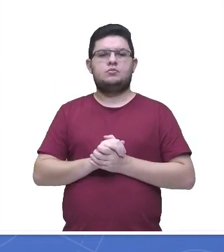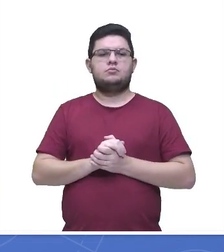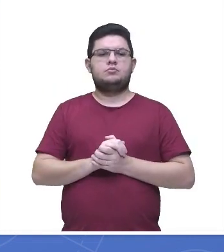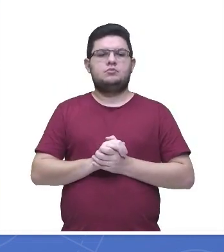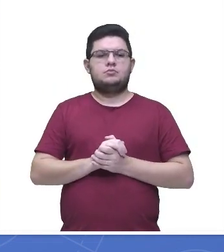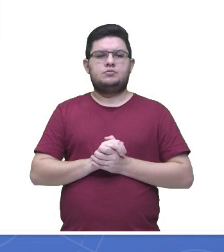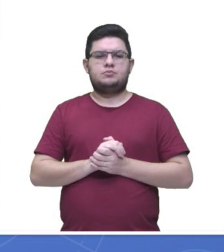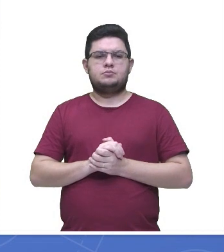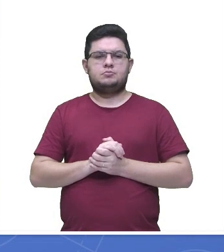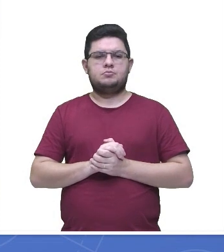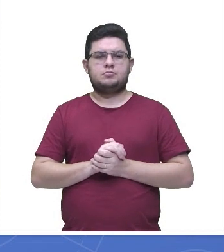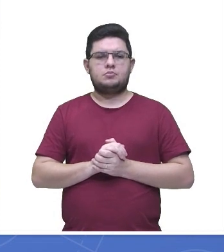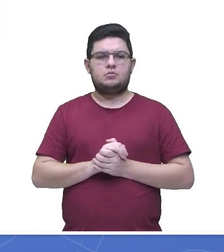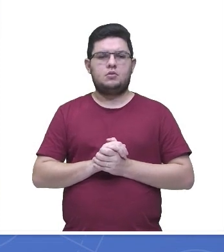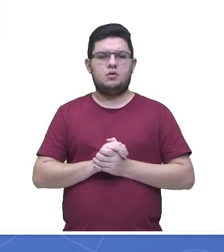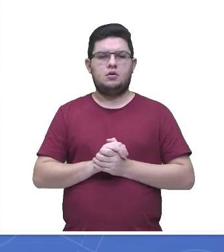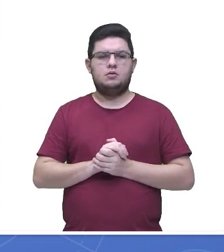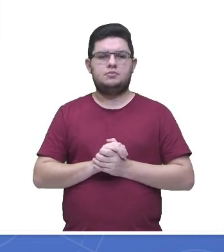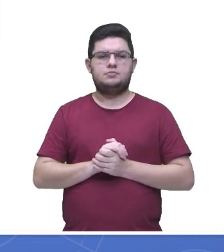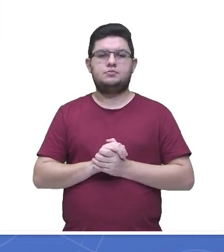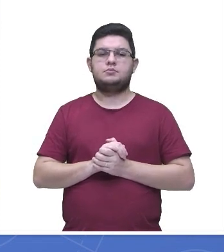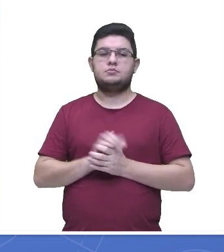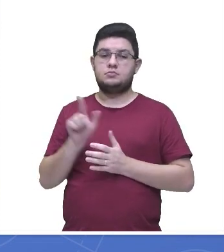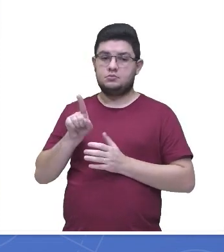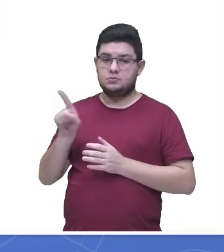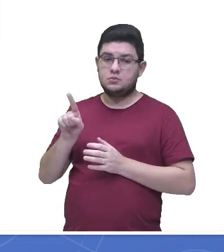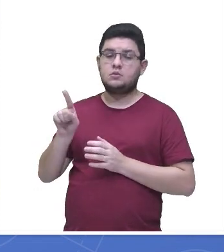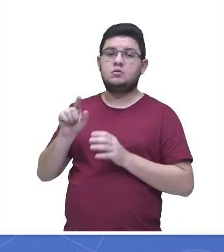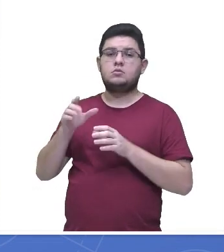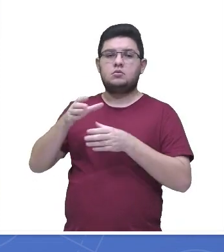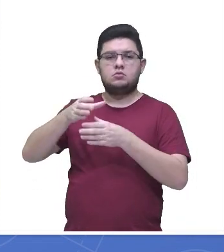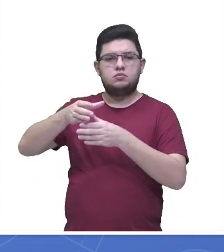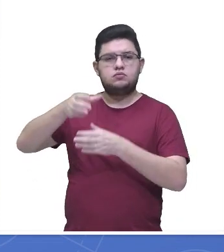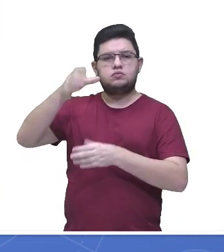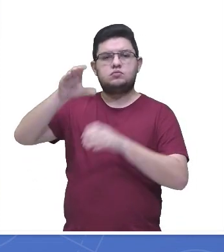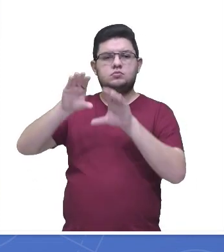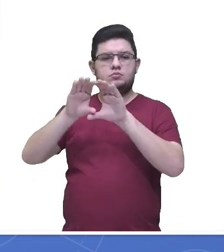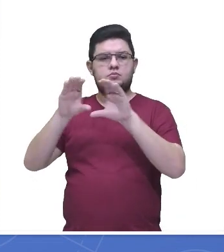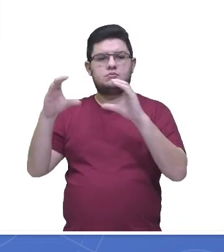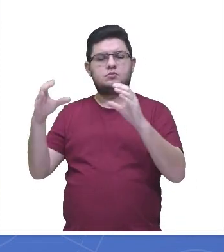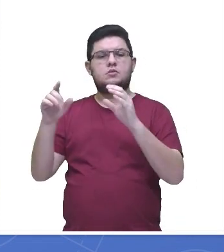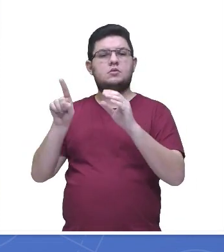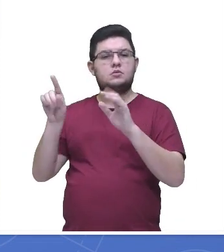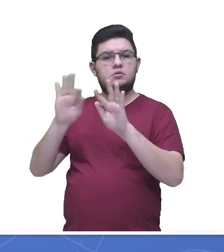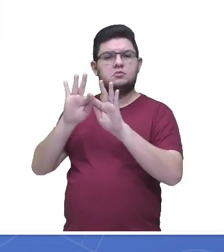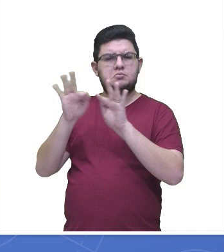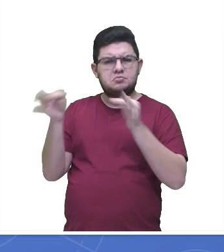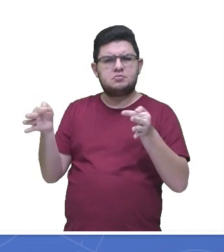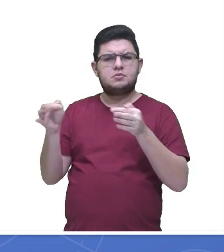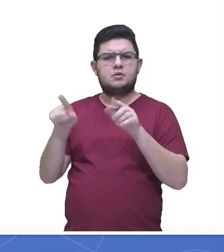Tá ok? Então, ele é um capitel dórico. Ele é simples, mas ele é